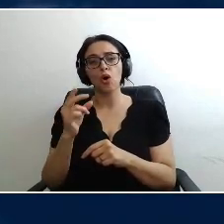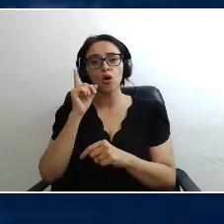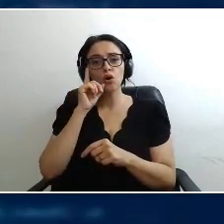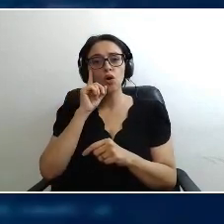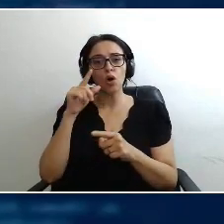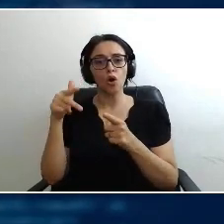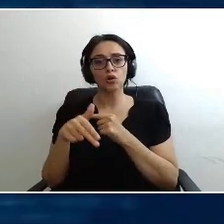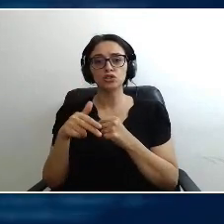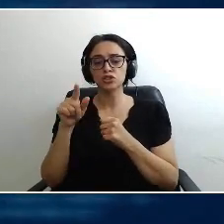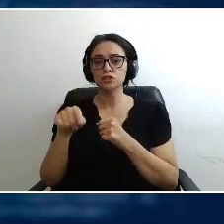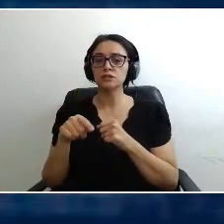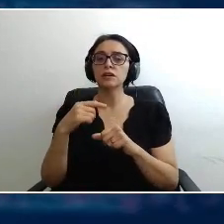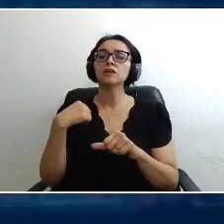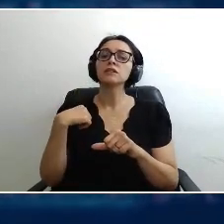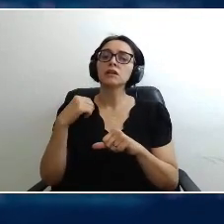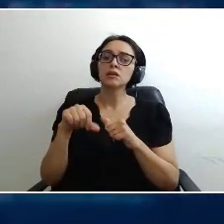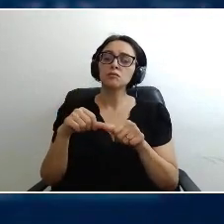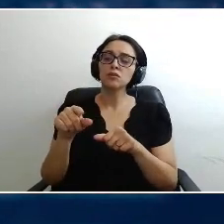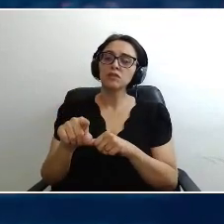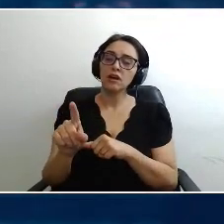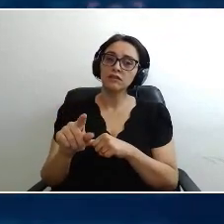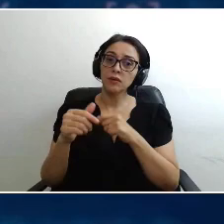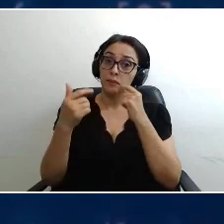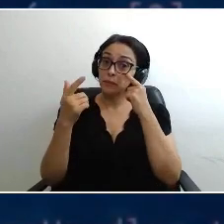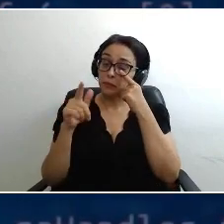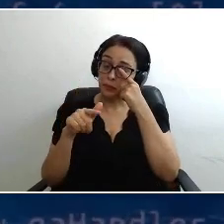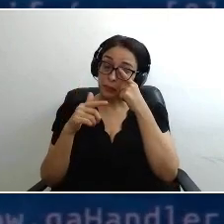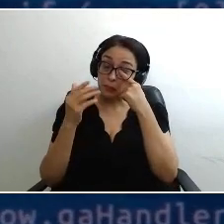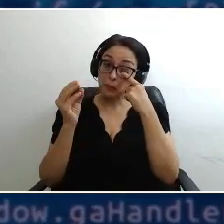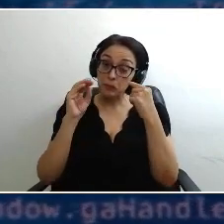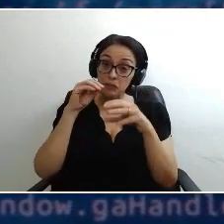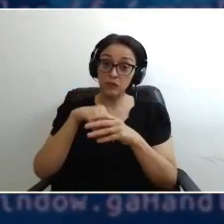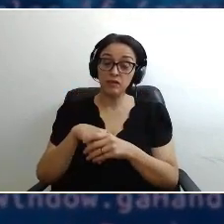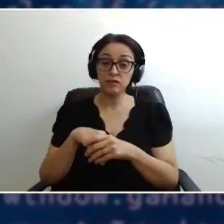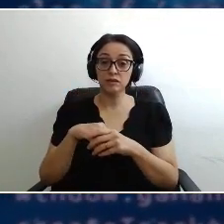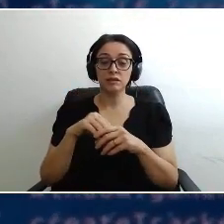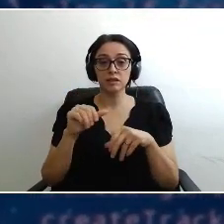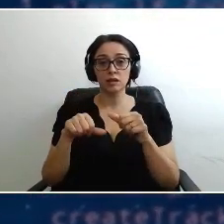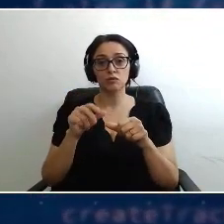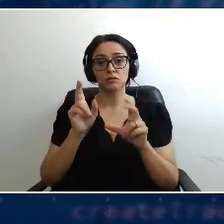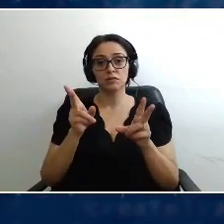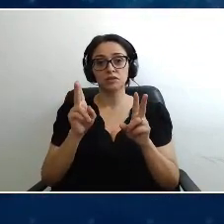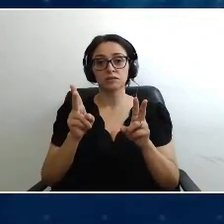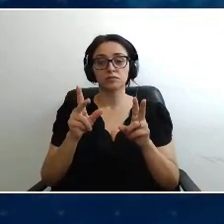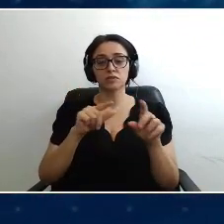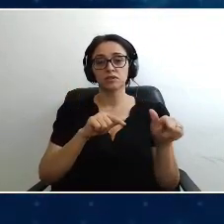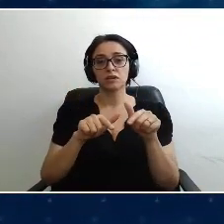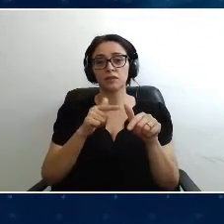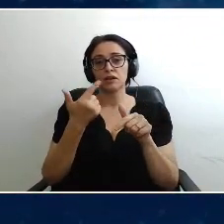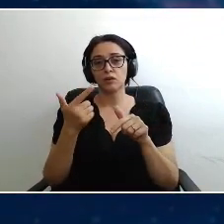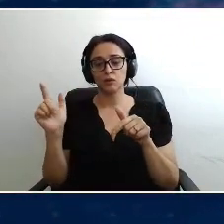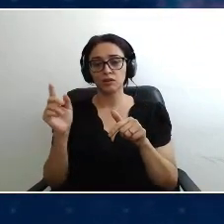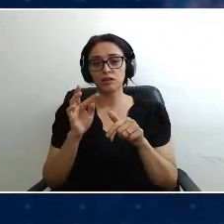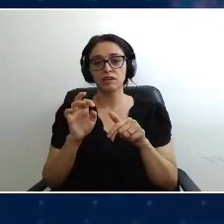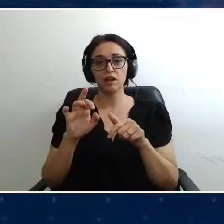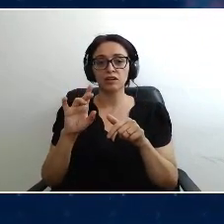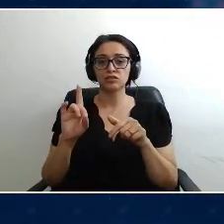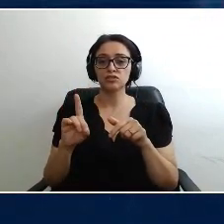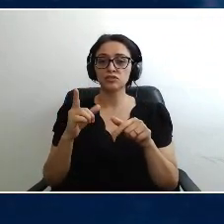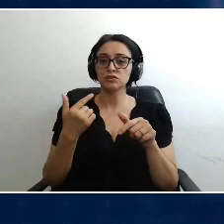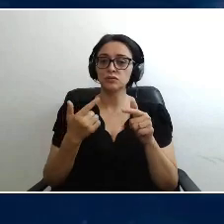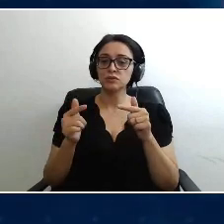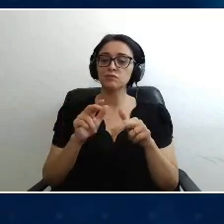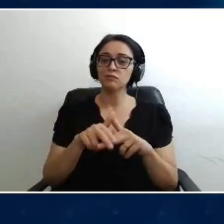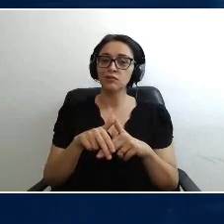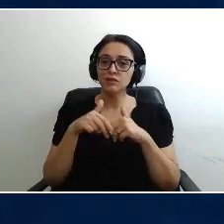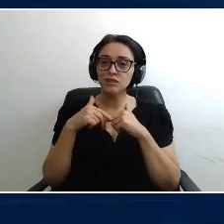enfim, é imutável, o valor que você está trabalhando dentro de uma thread, dentro de uma coroutina, não é o mesmo que você está trabalhando em outra thread, em outra coroutina. E é por isso